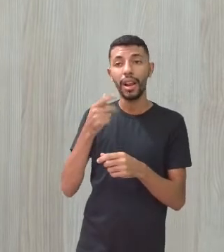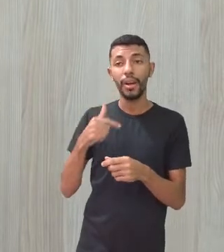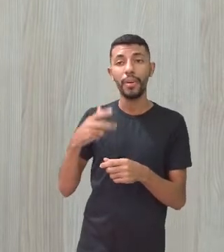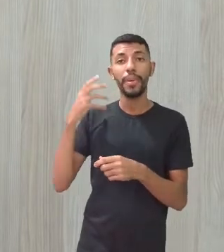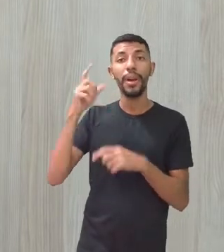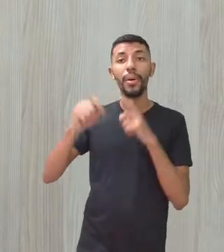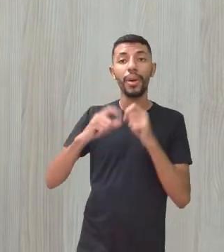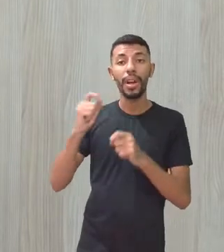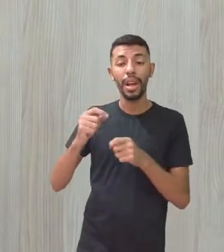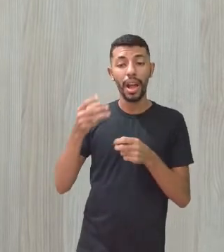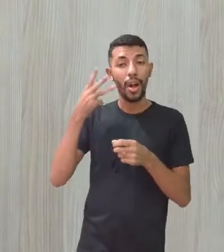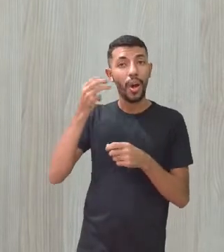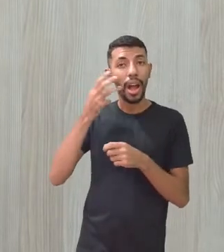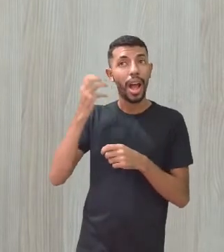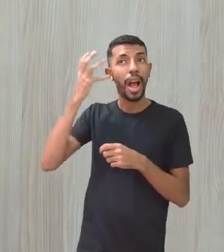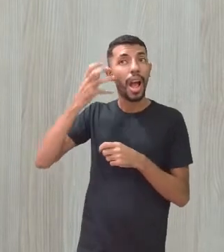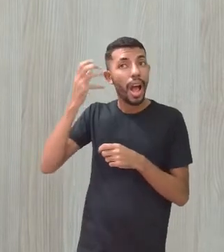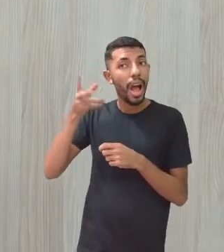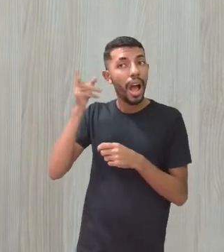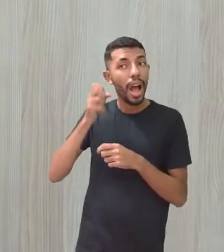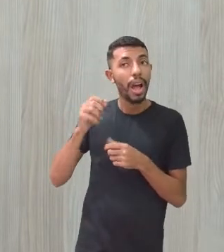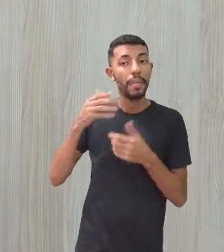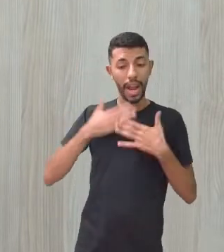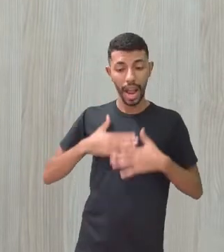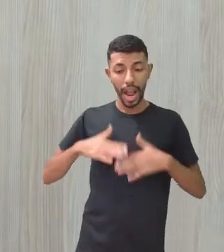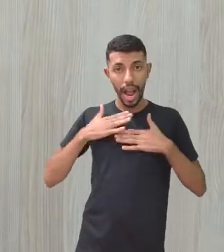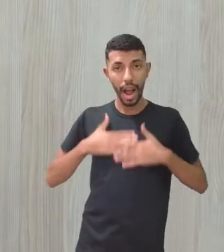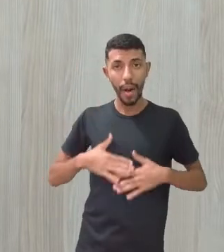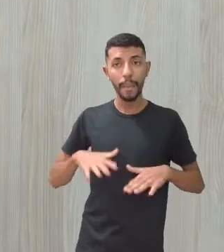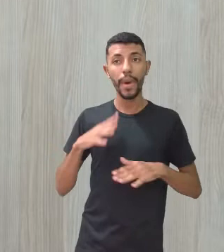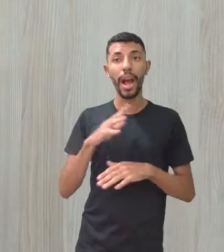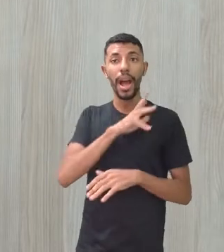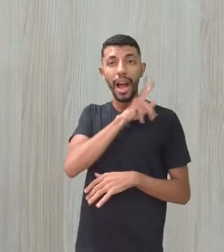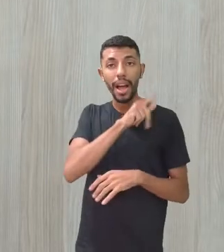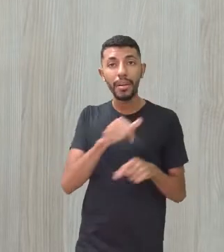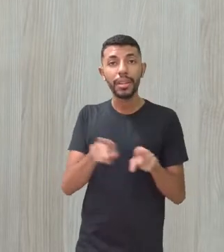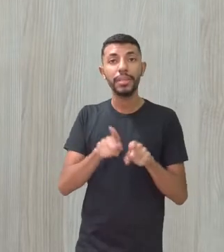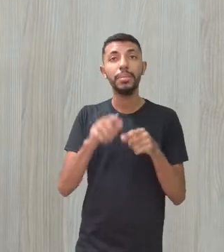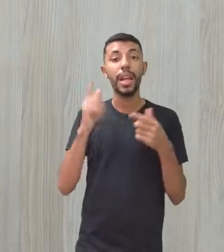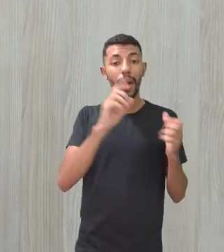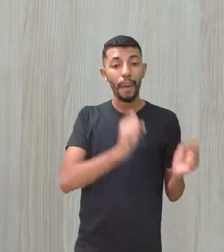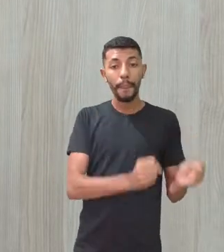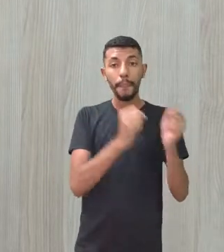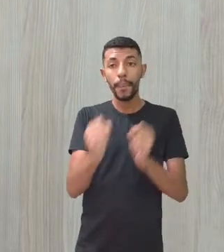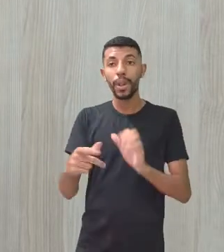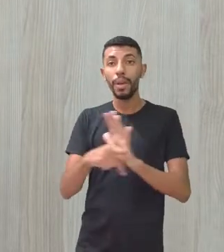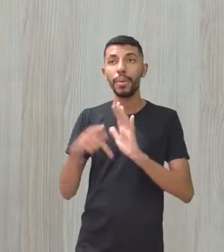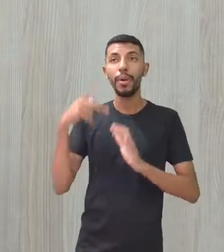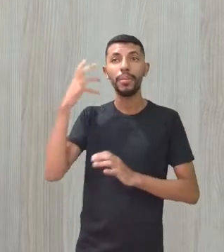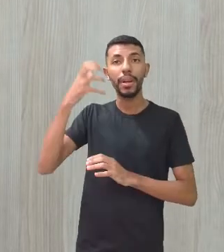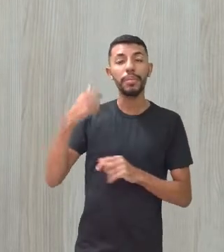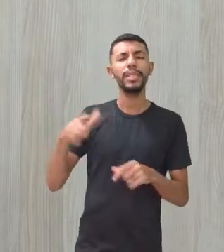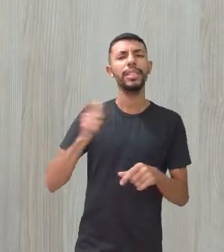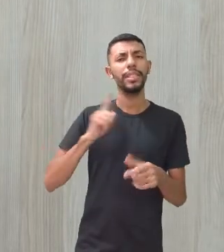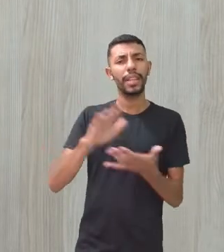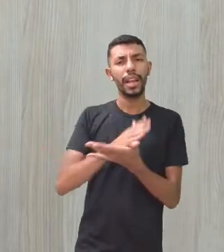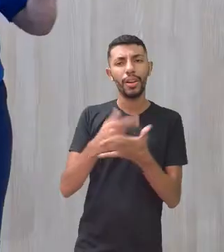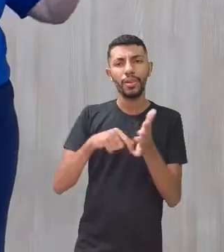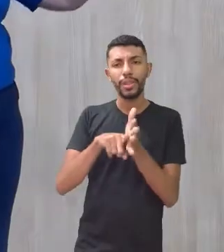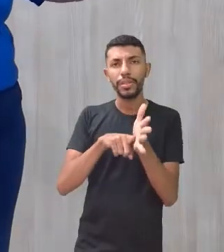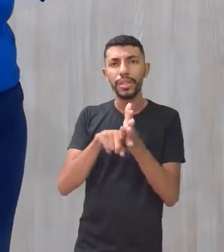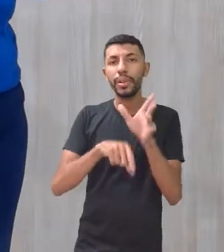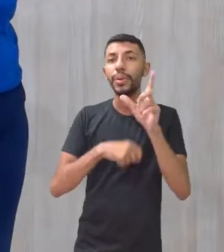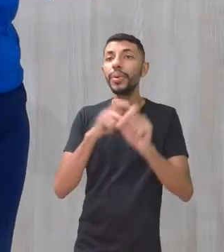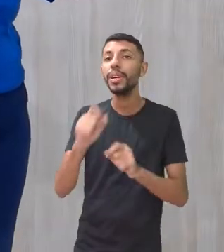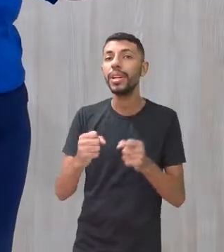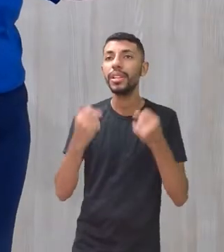para acalmar também os animais. Eu achei tão interessante. Veja aí o poder da música. Isso, já tem pesquisas, inclusive, que dizem que